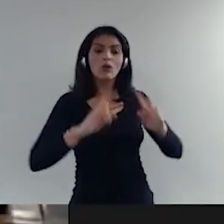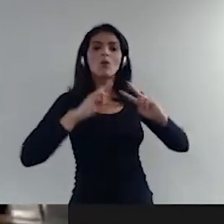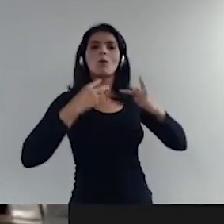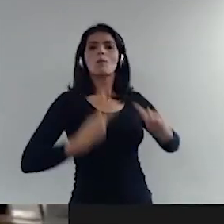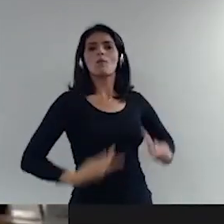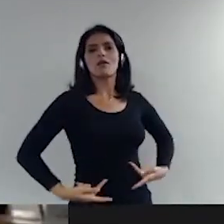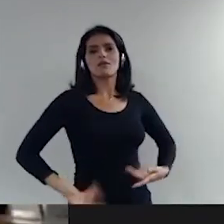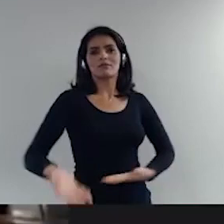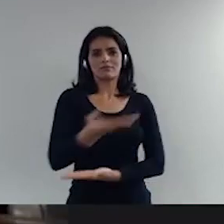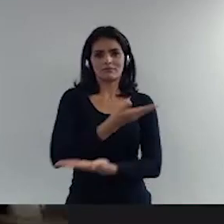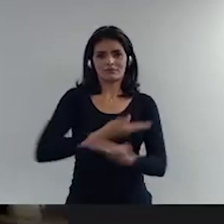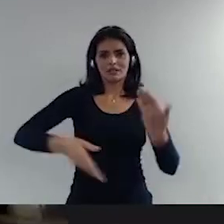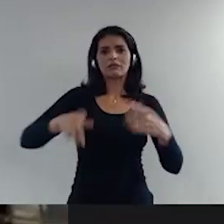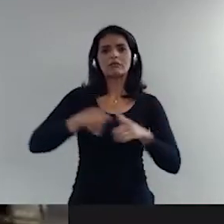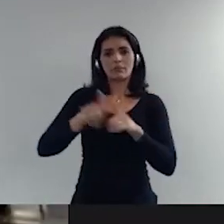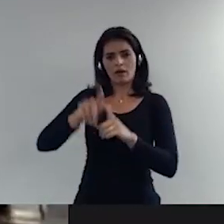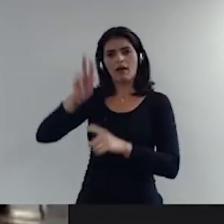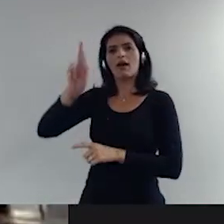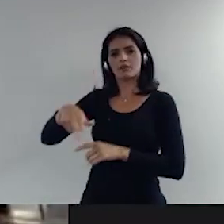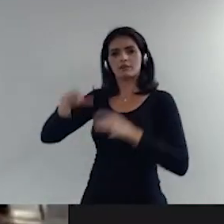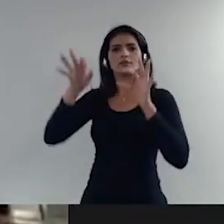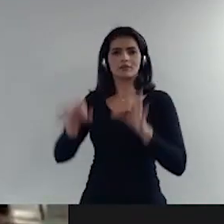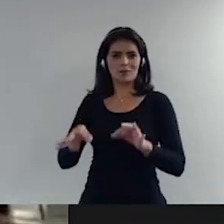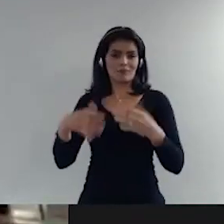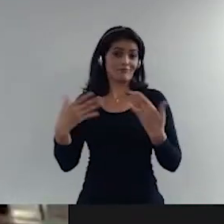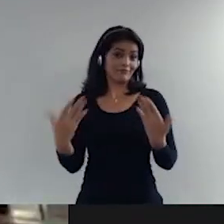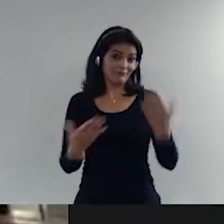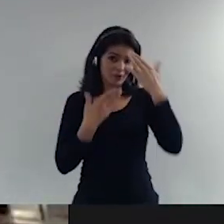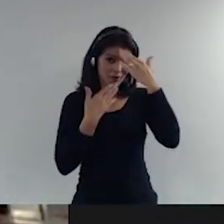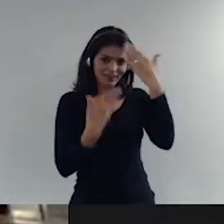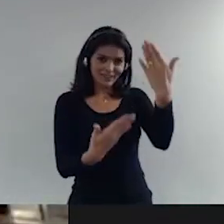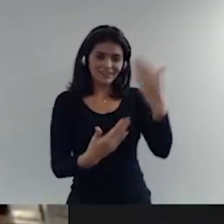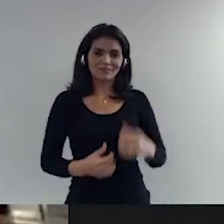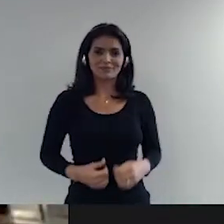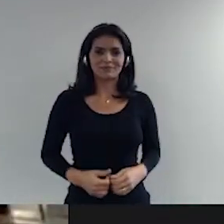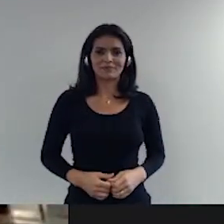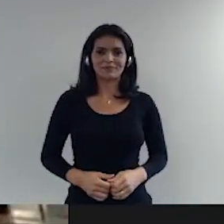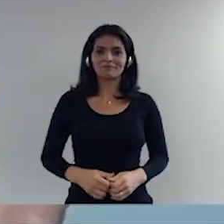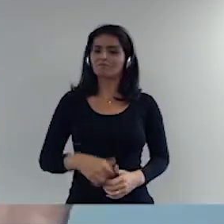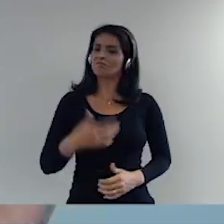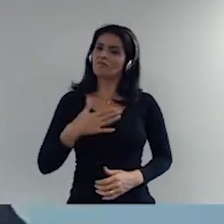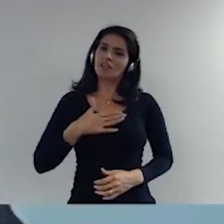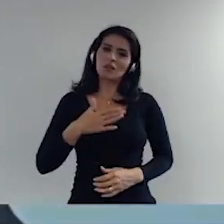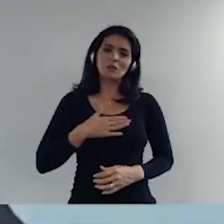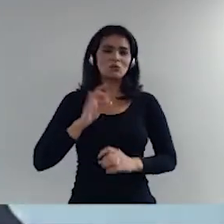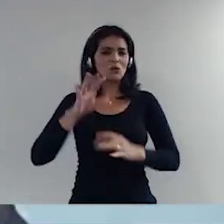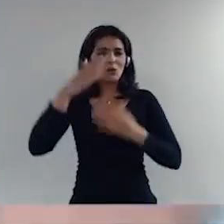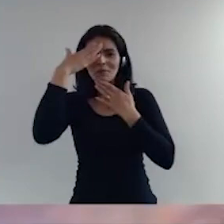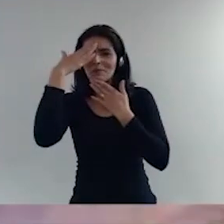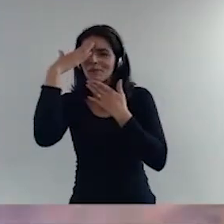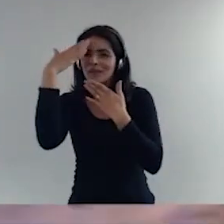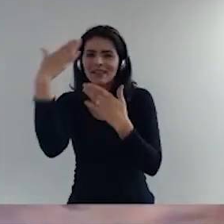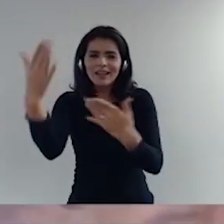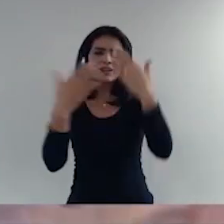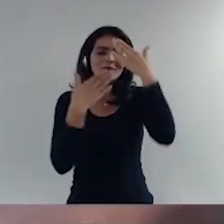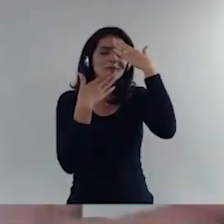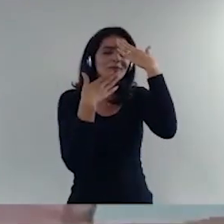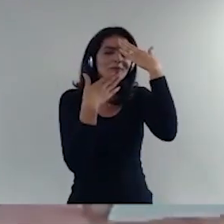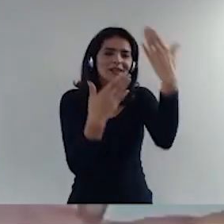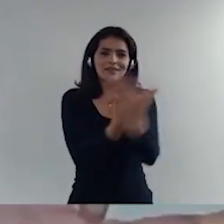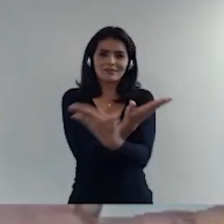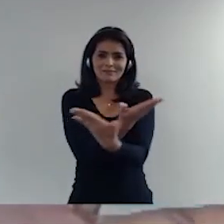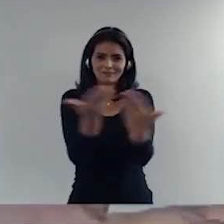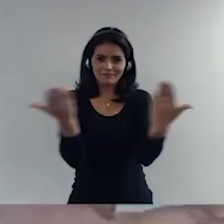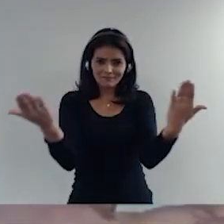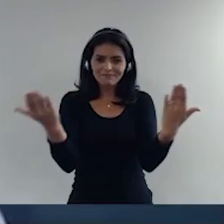e também para a razão. Muito obrigada. Olha, eu só tenho a agradecer. Muito obrigado a todos.